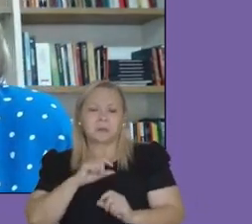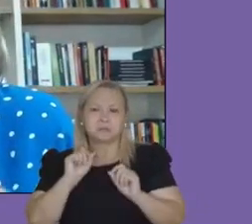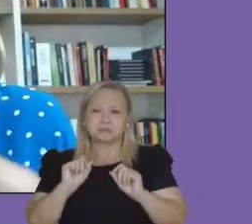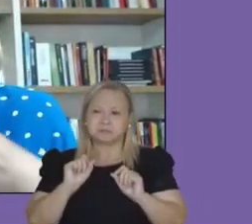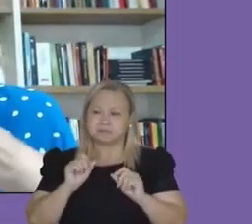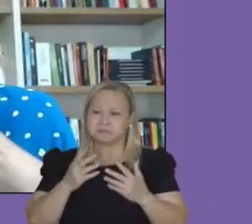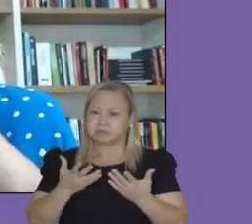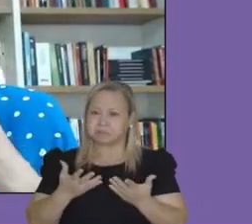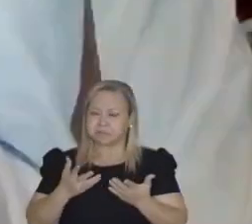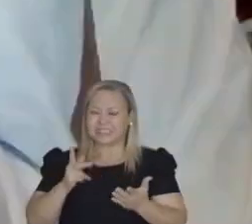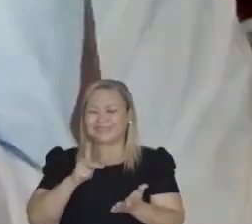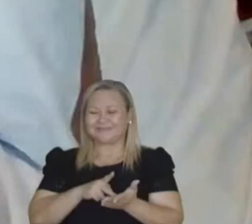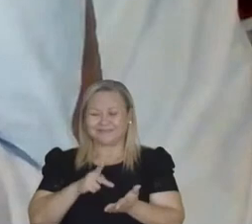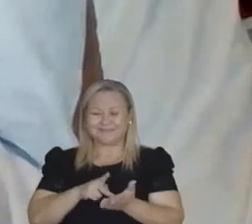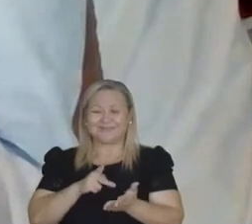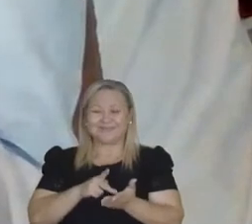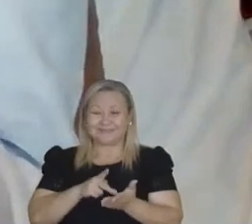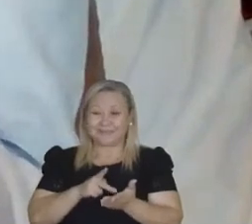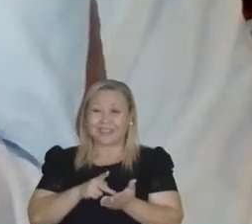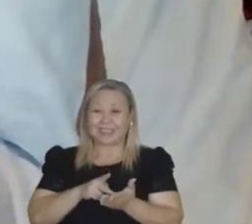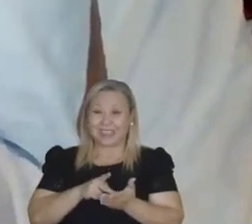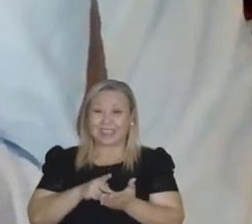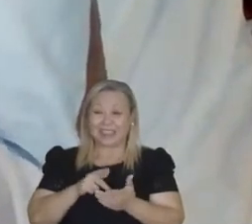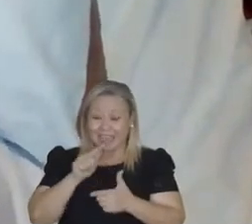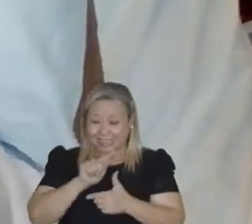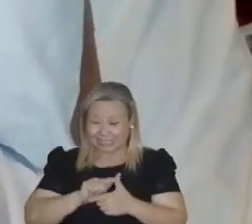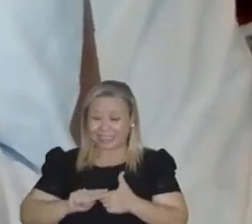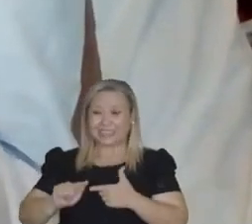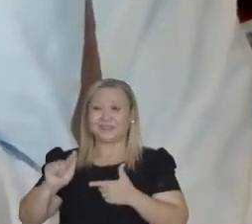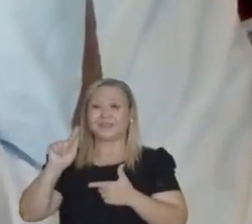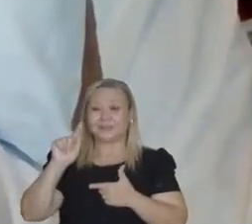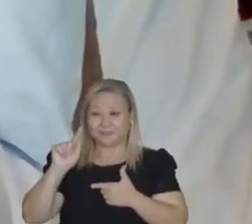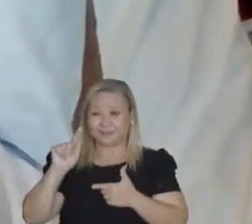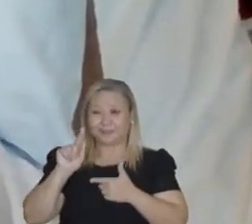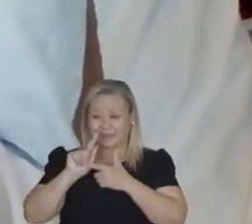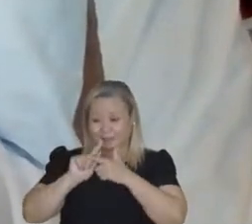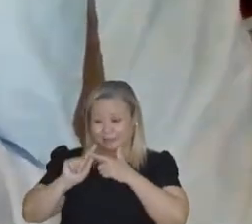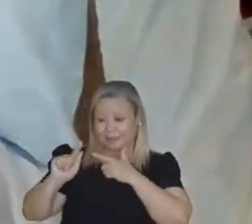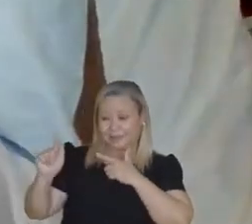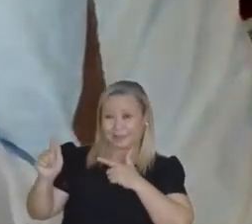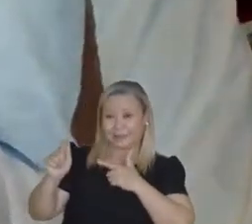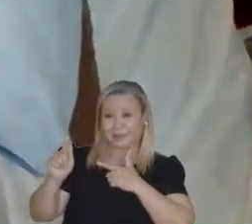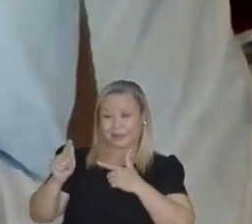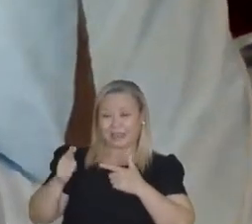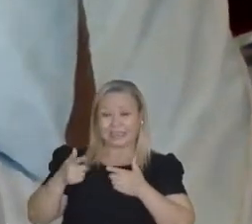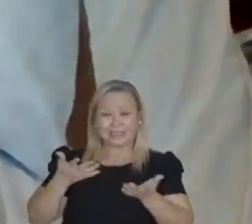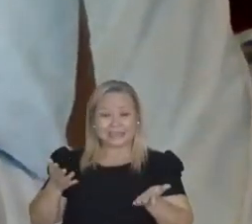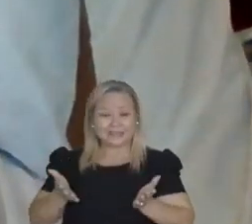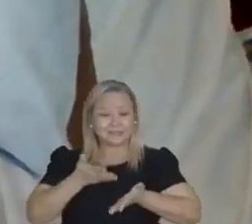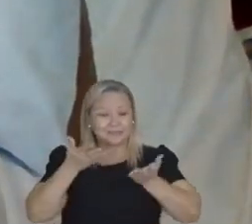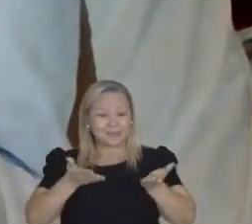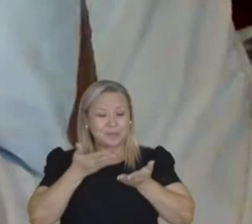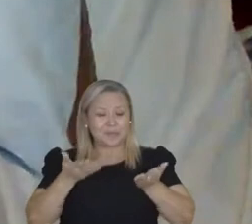na verdade, essa gestão, né, que promove o caos,